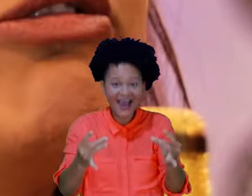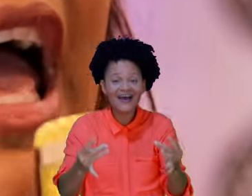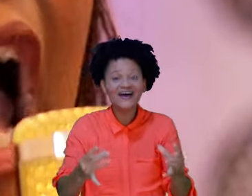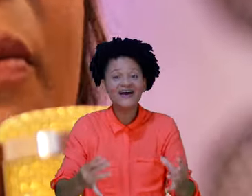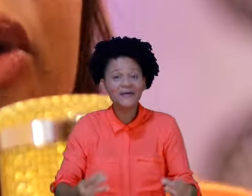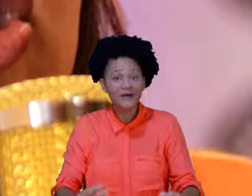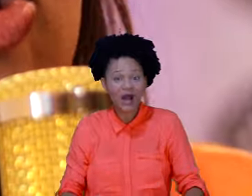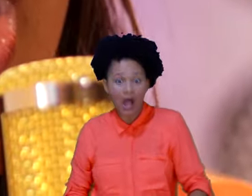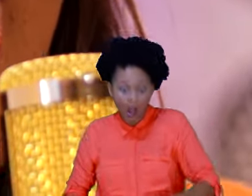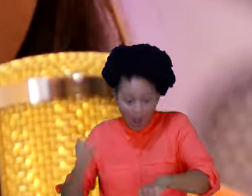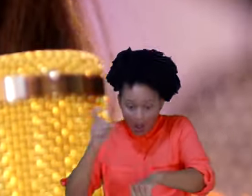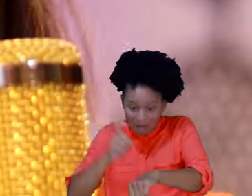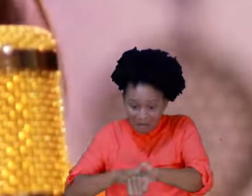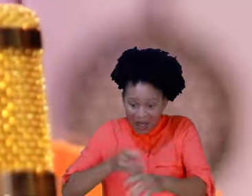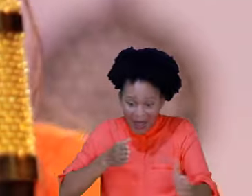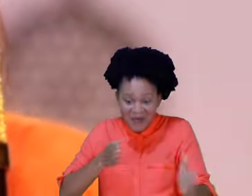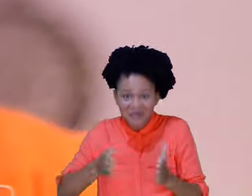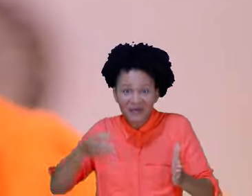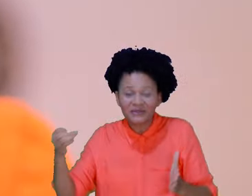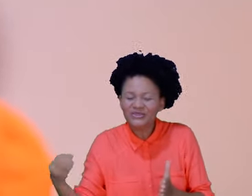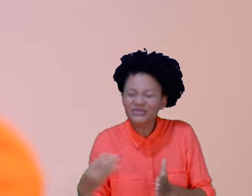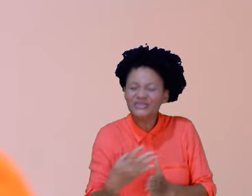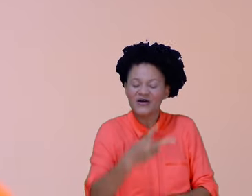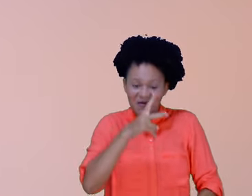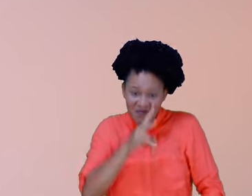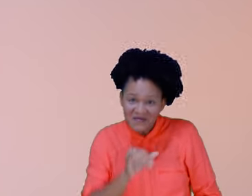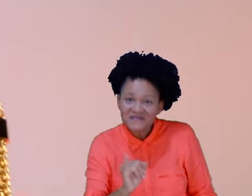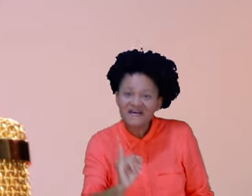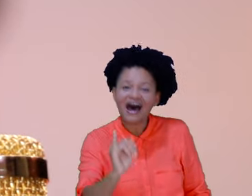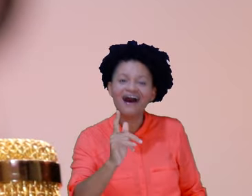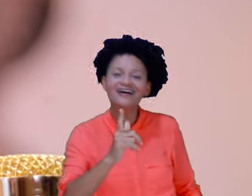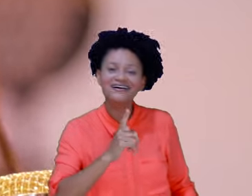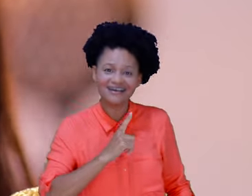Um tempo novo irá chegar.